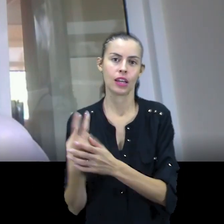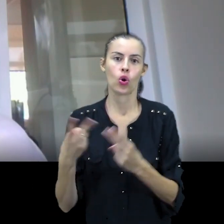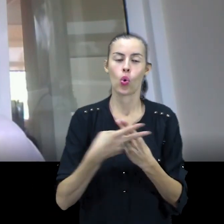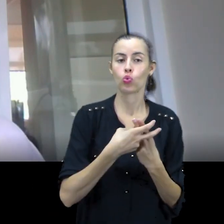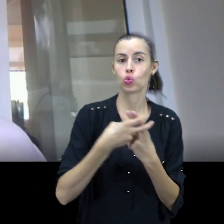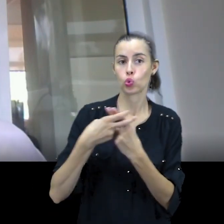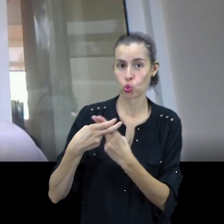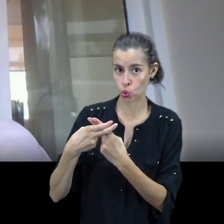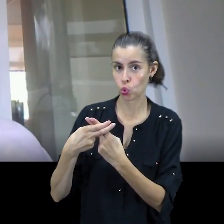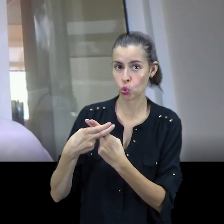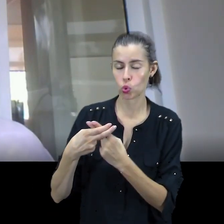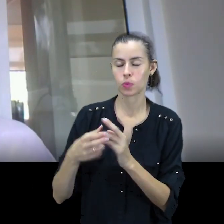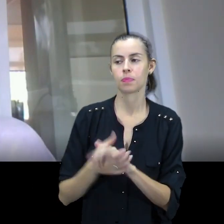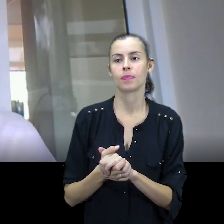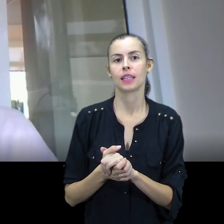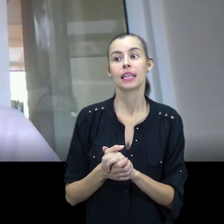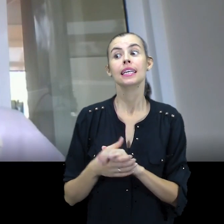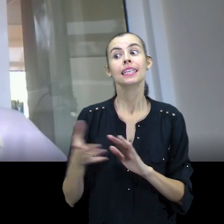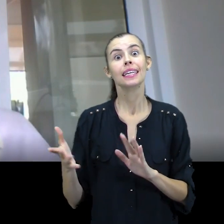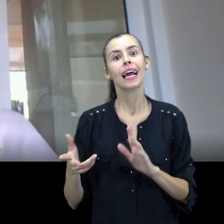me interessa muito.